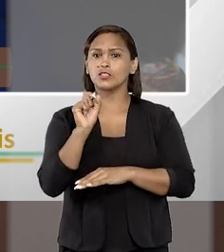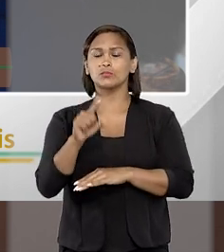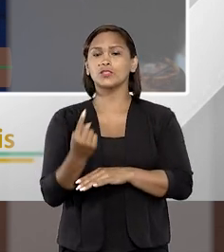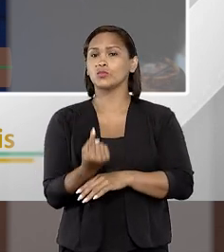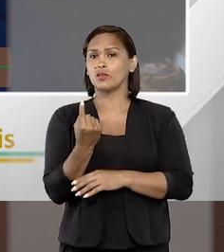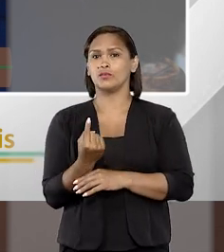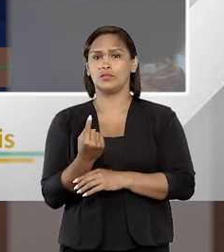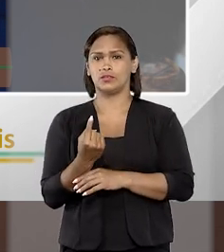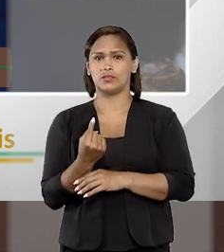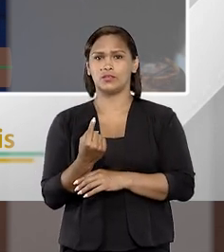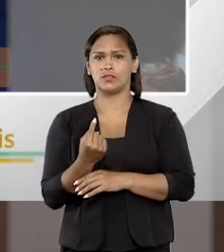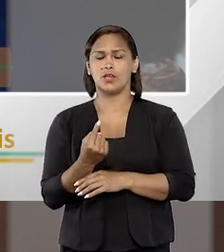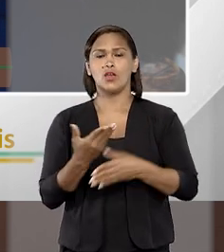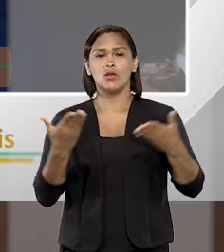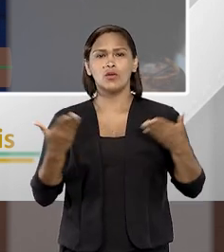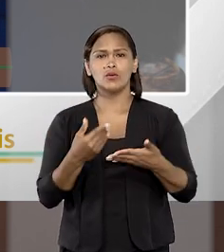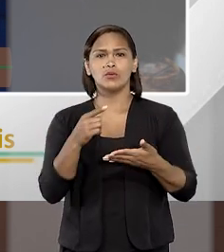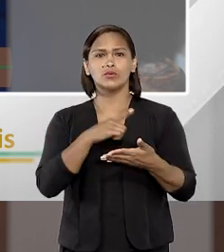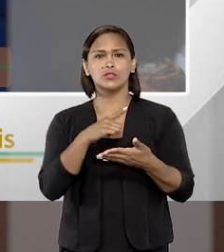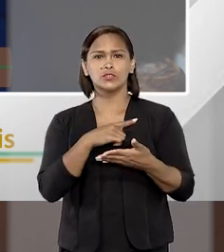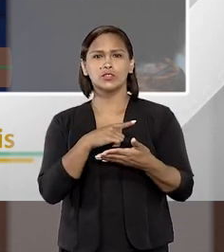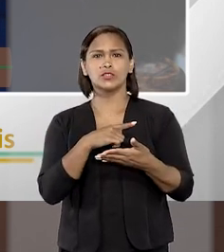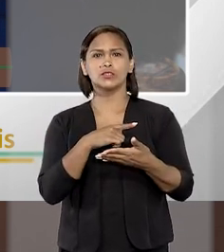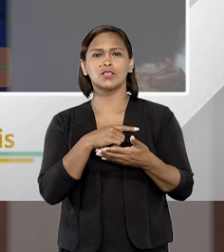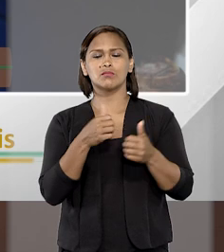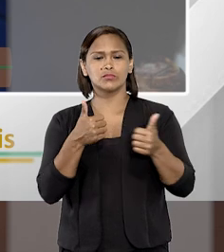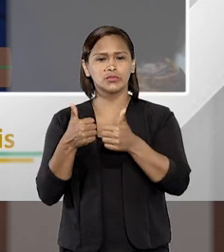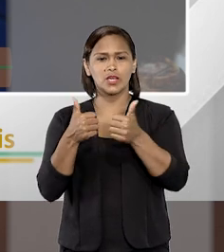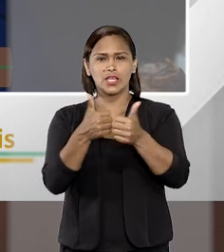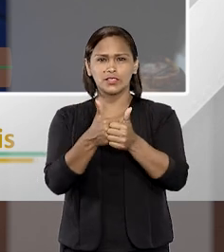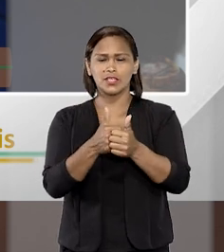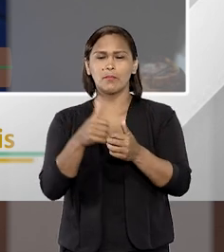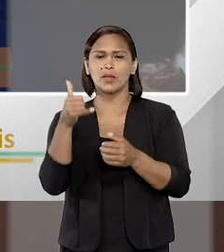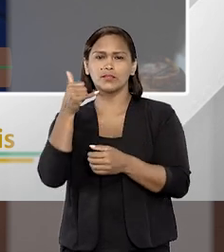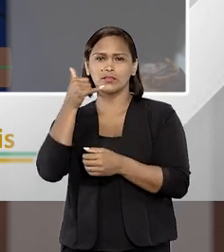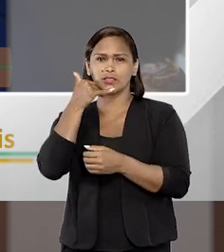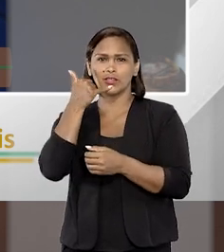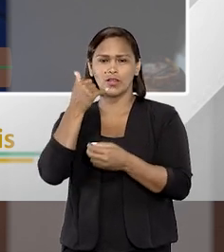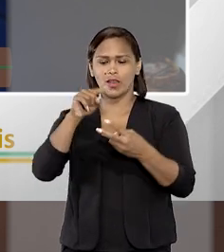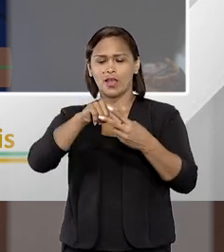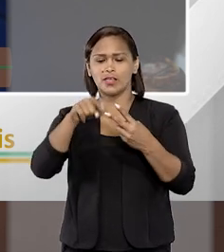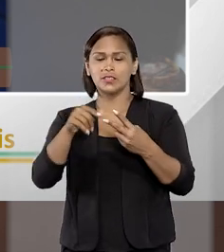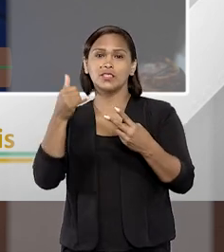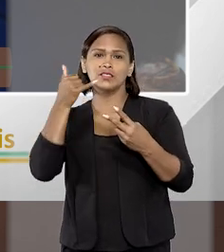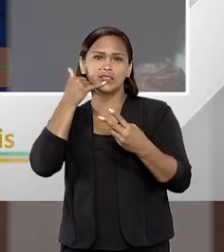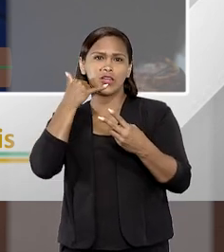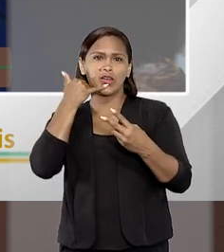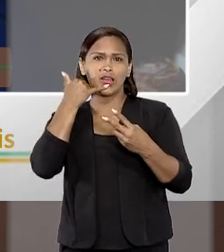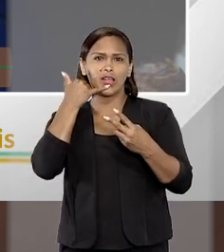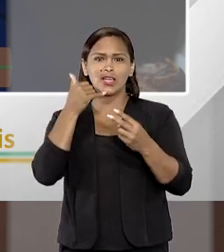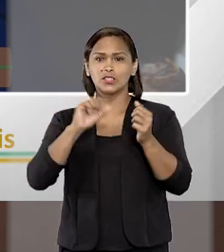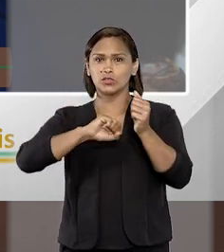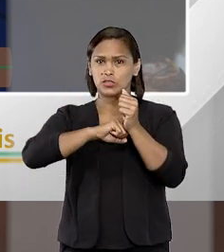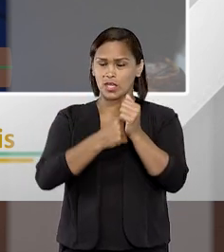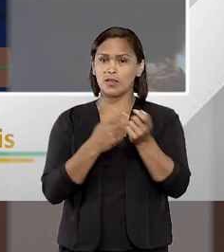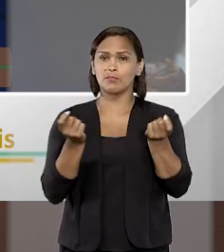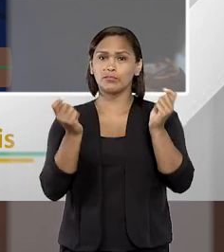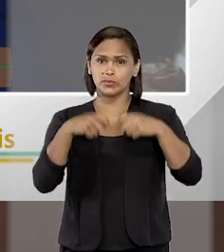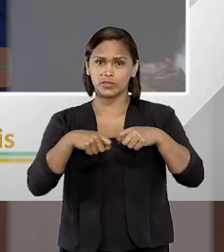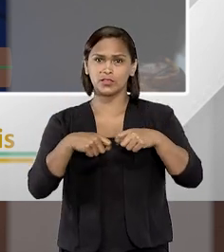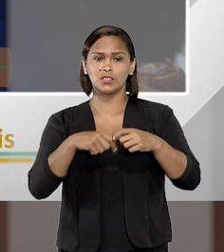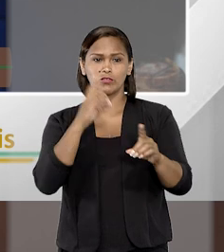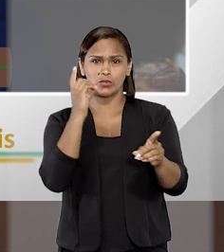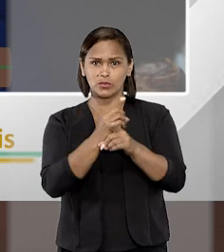não é determinante hoje nós temos aceleramento de celulares mesmo celulares desligados permitem a localização